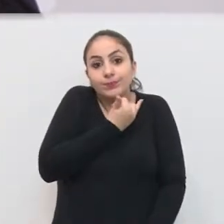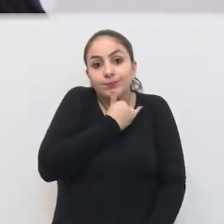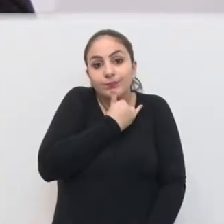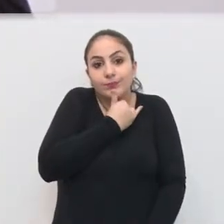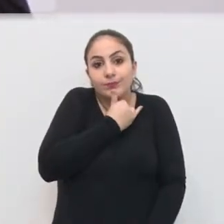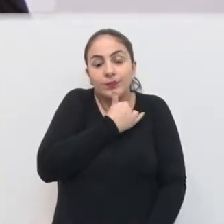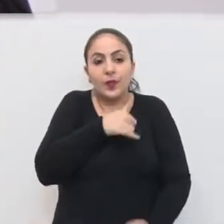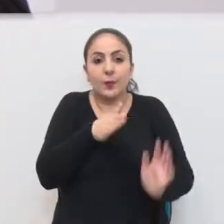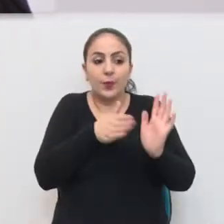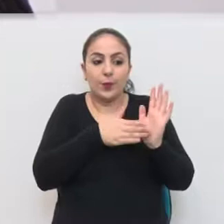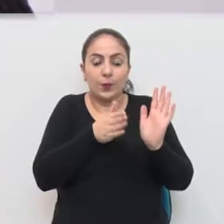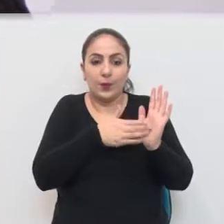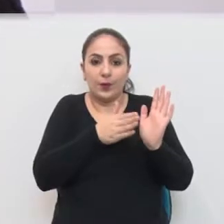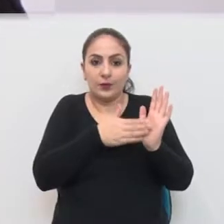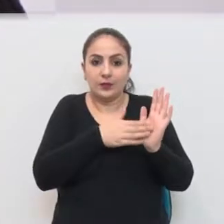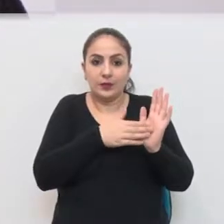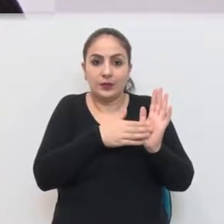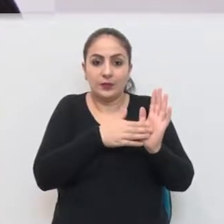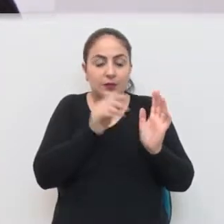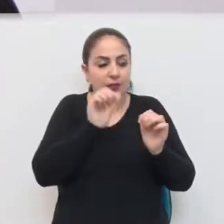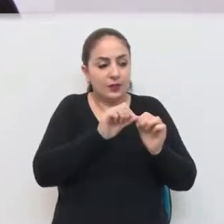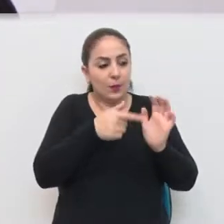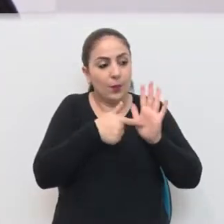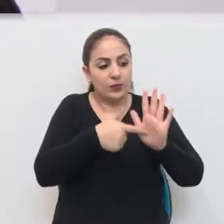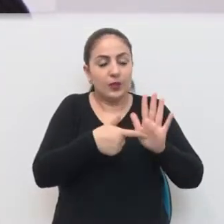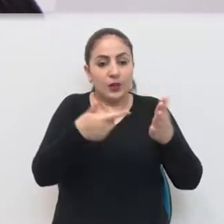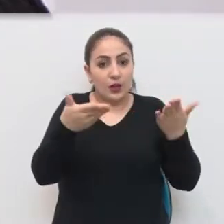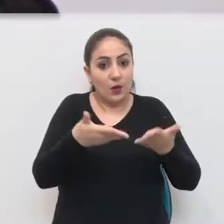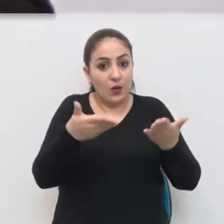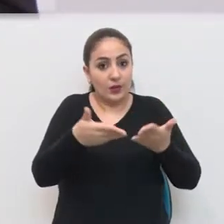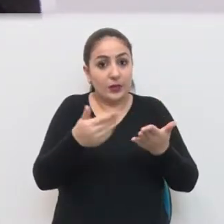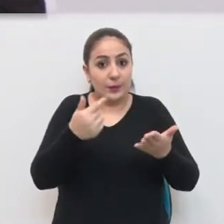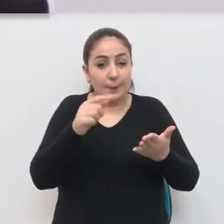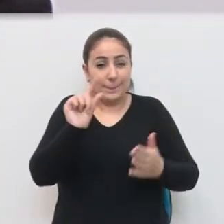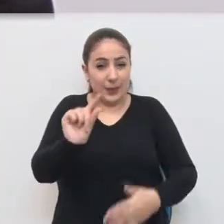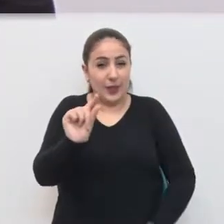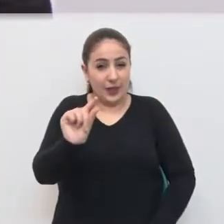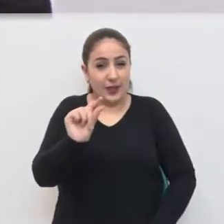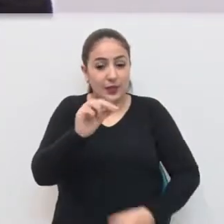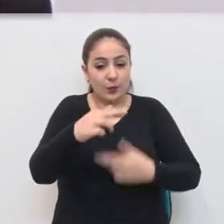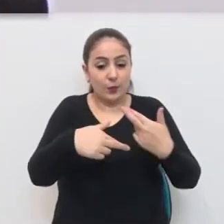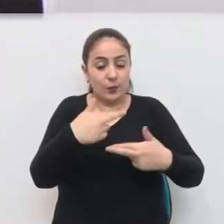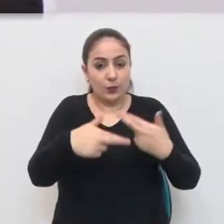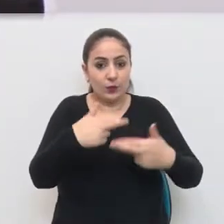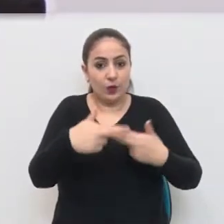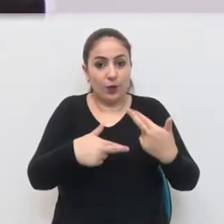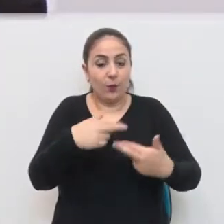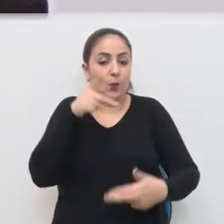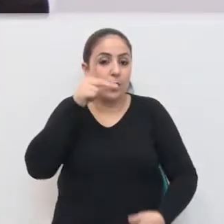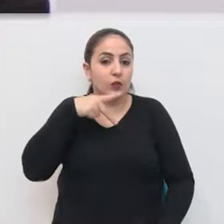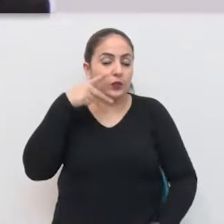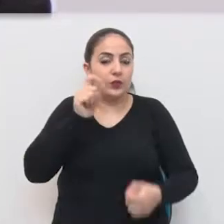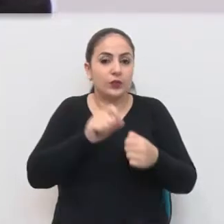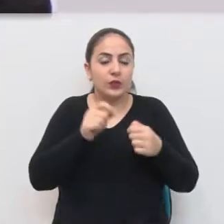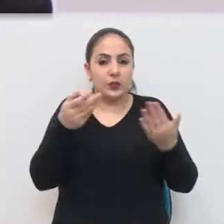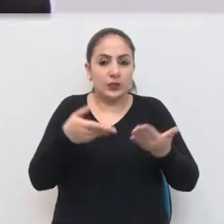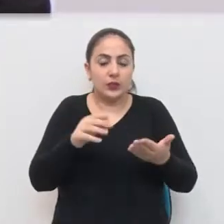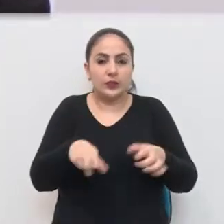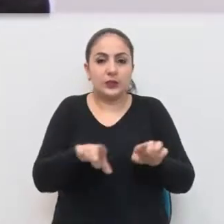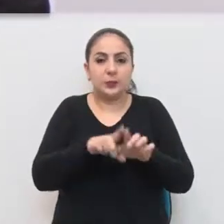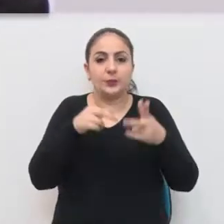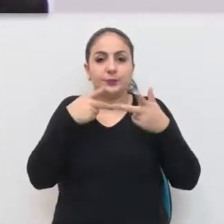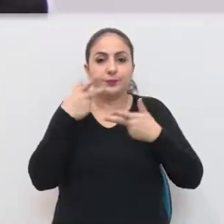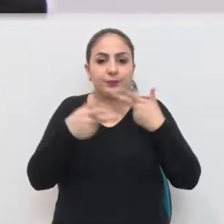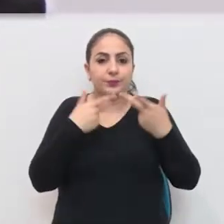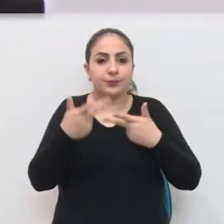infelizmente, as propostas que foram apresentadas nessa mini-reforma política que foi feita agora, e as que